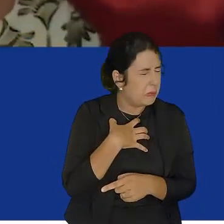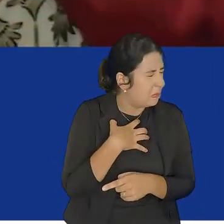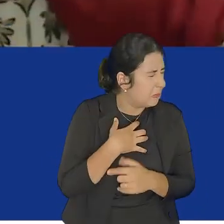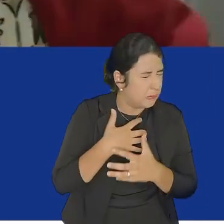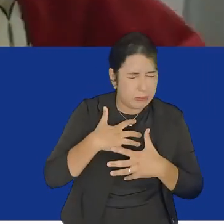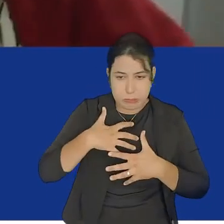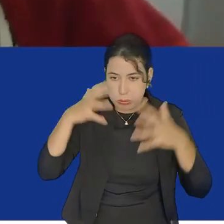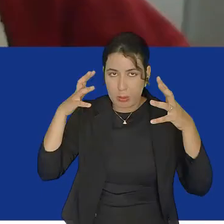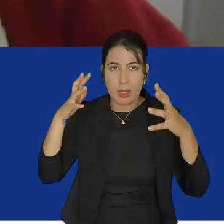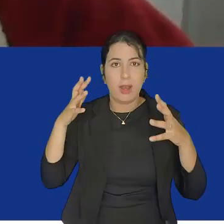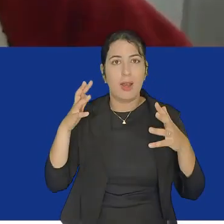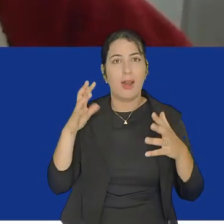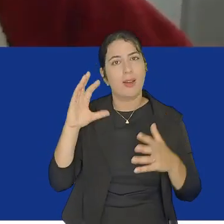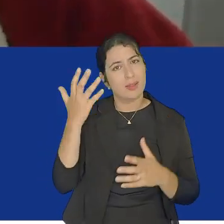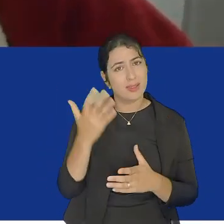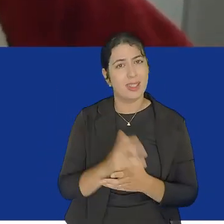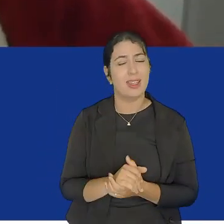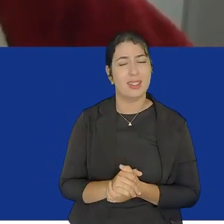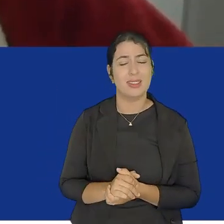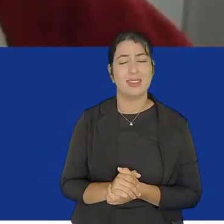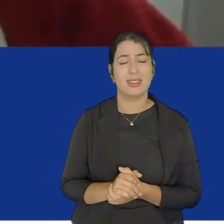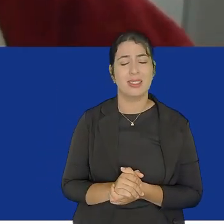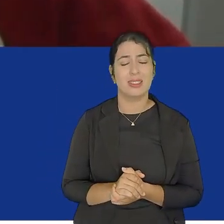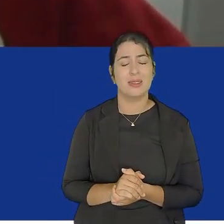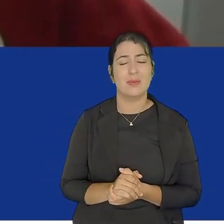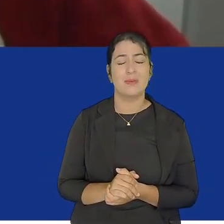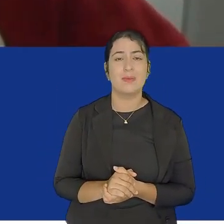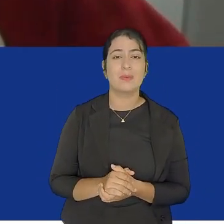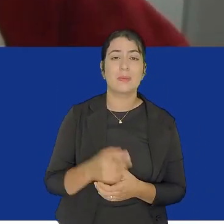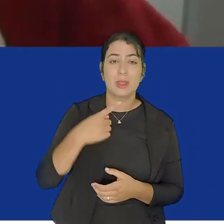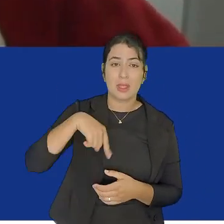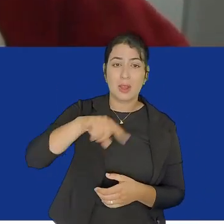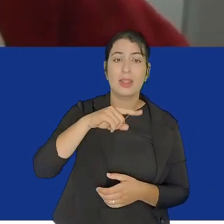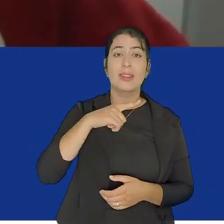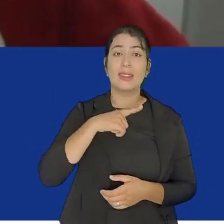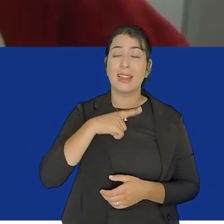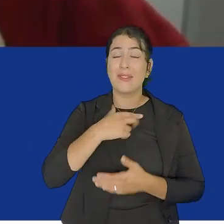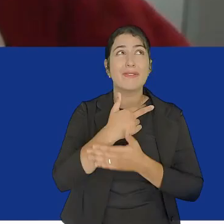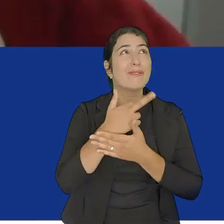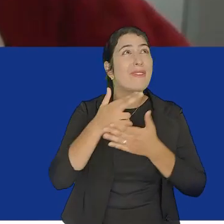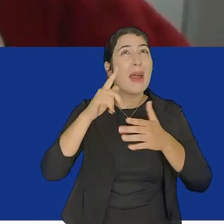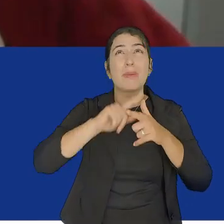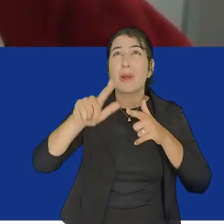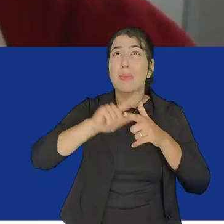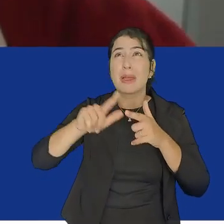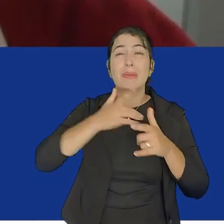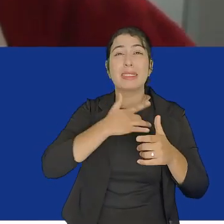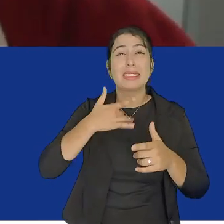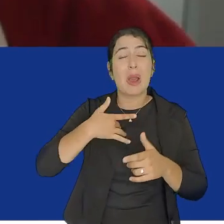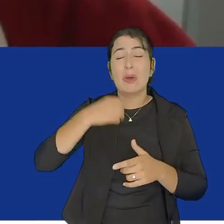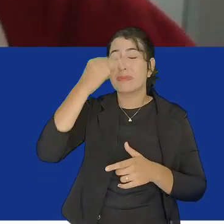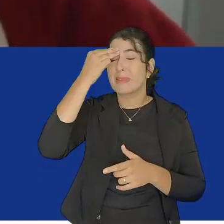elas estão querendo trabalhar. E a gente tem aí os problemas de saúde mental como um indicador e de assédio